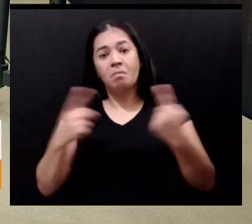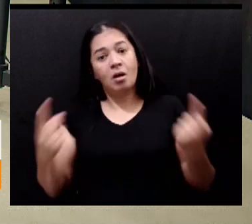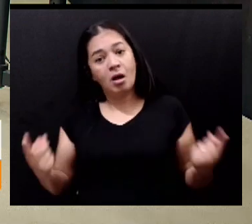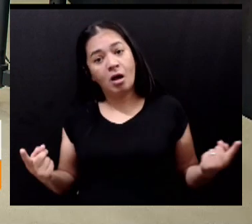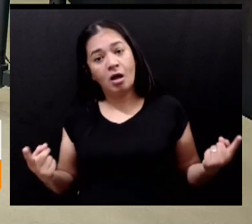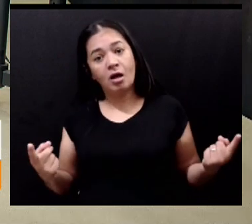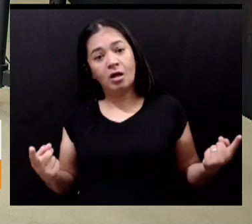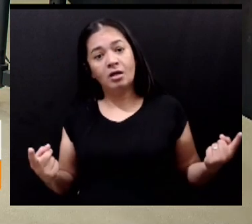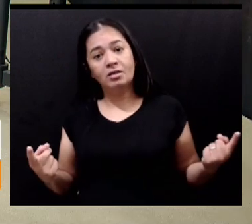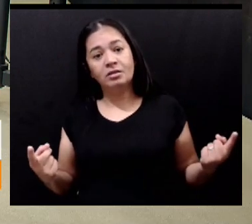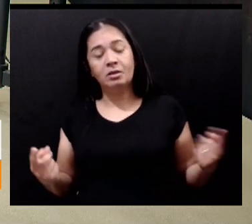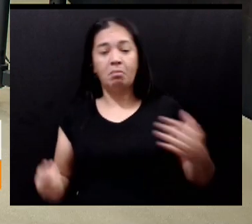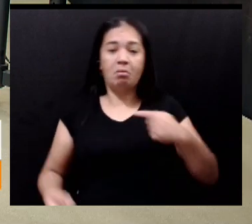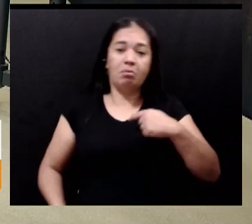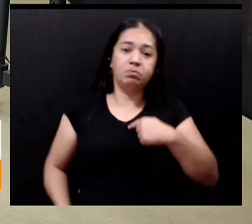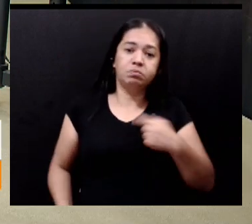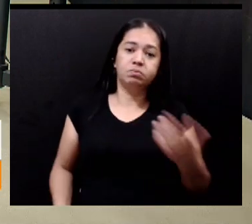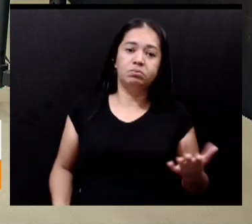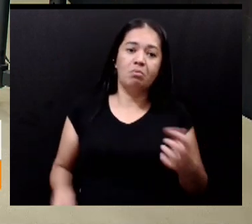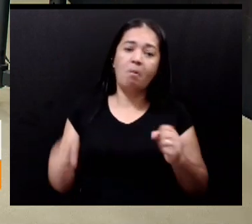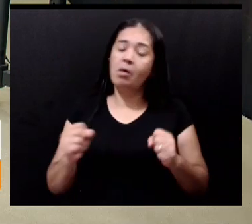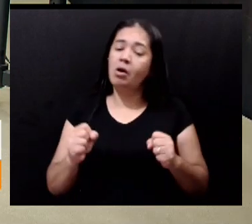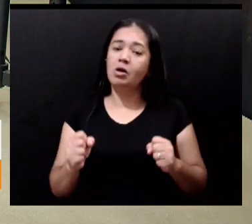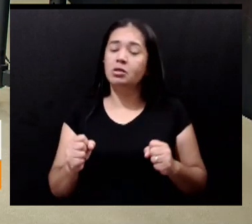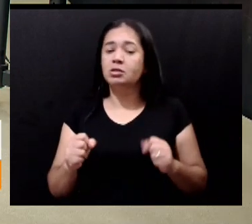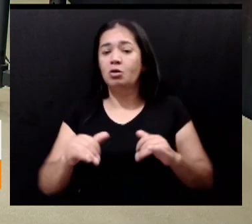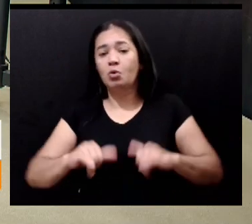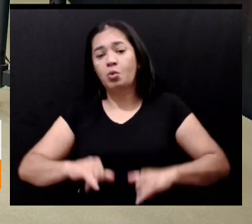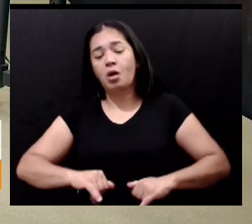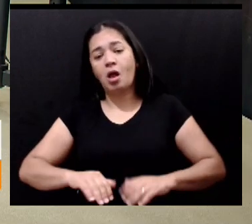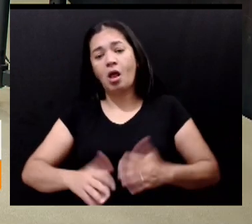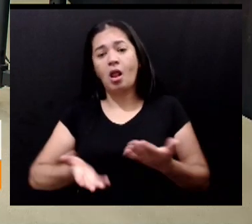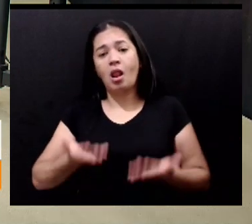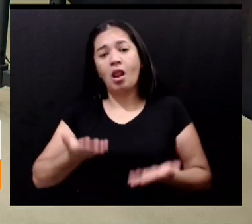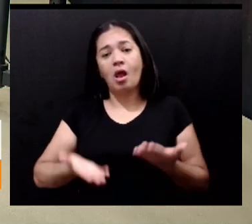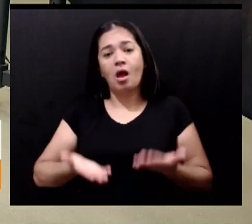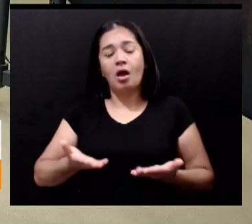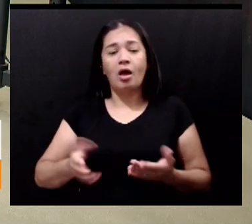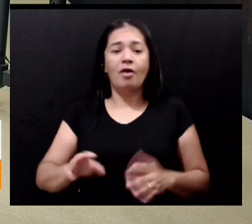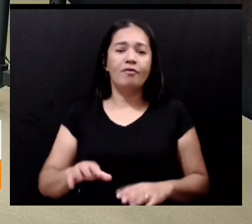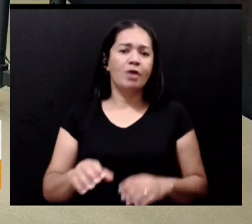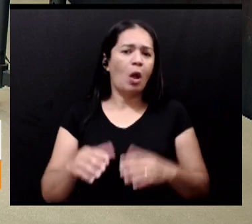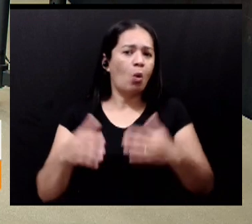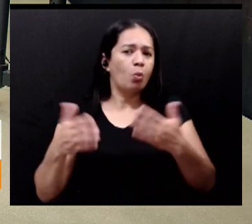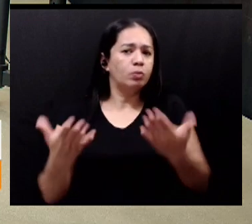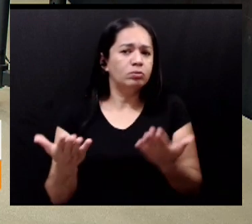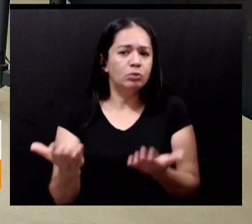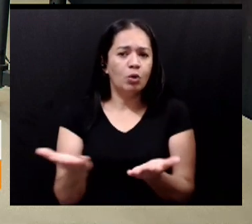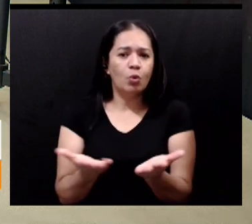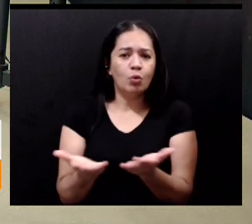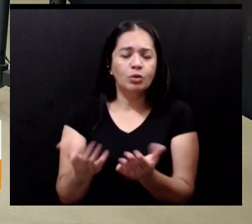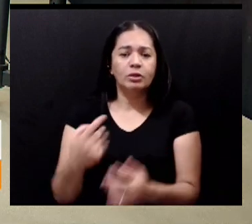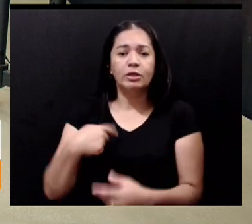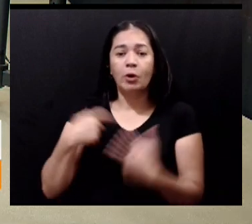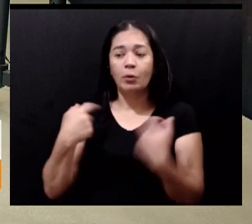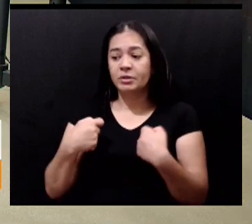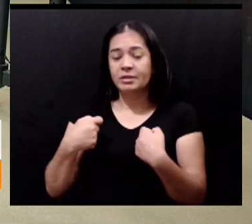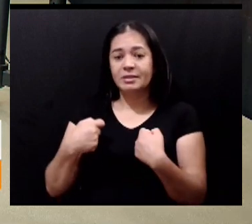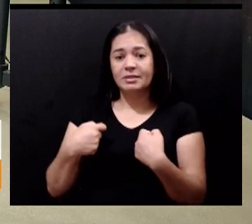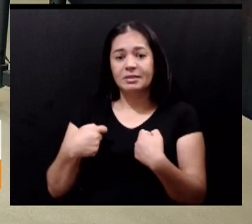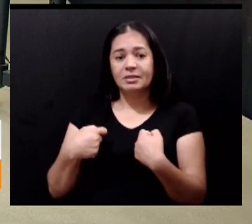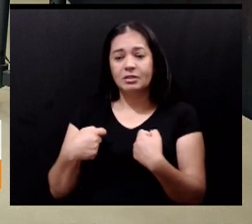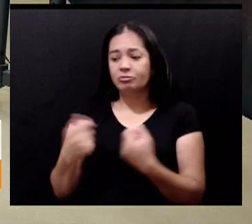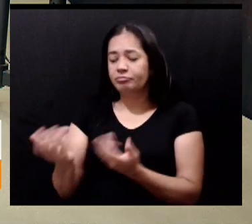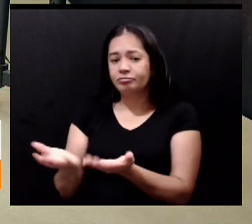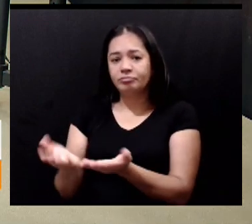para mim pode ser que não seja. E aí, qual é o tratamento que eu devo ter? Como deve ser esse